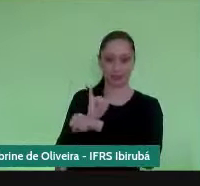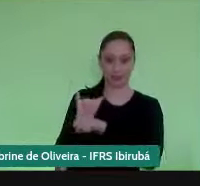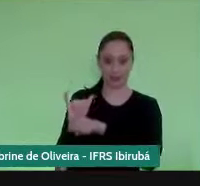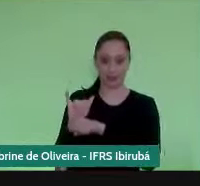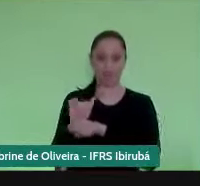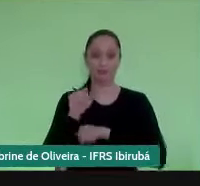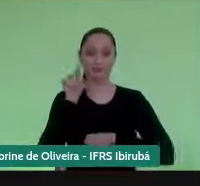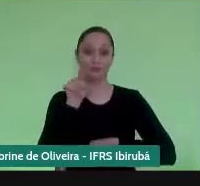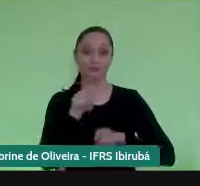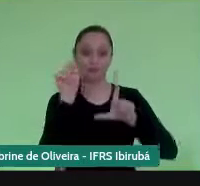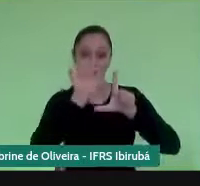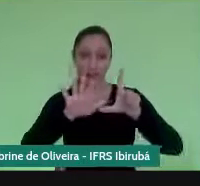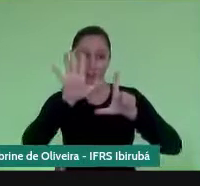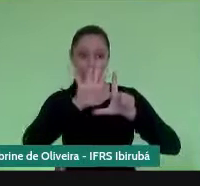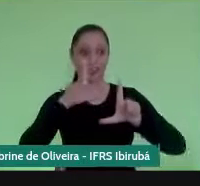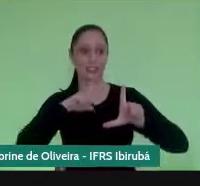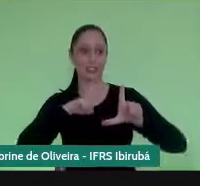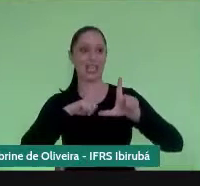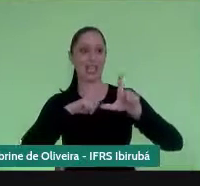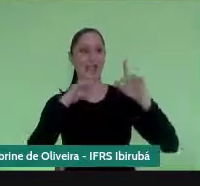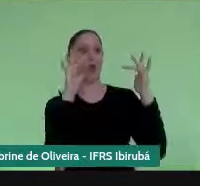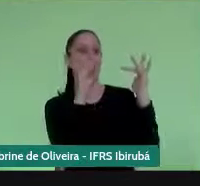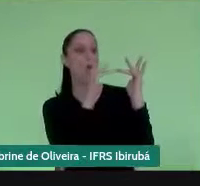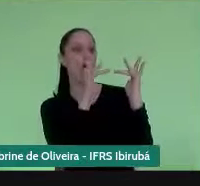do programa, para quem quiser saber mais, é o